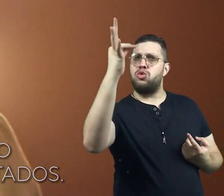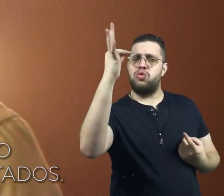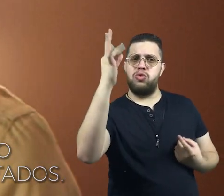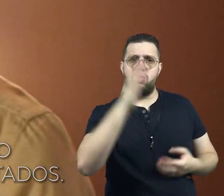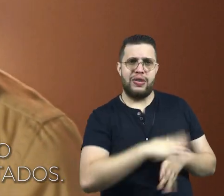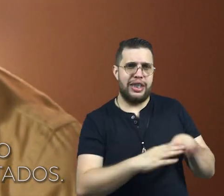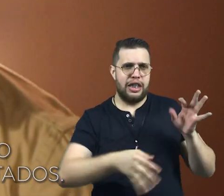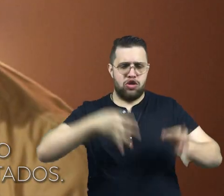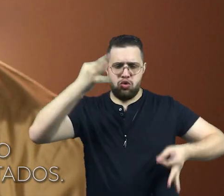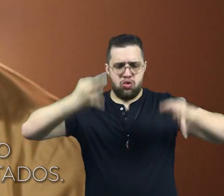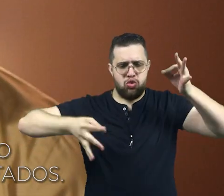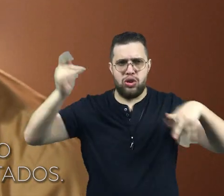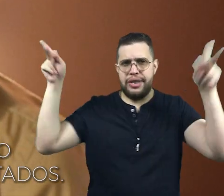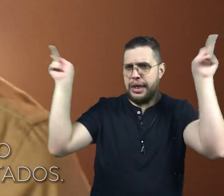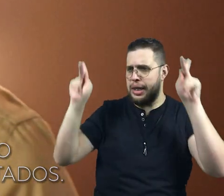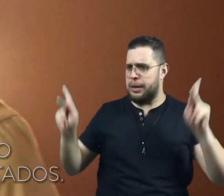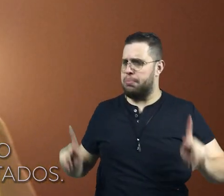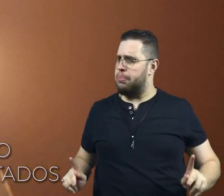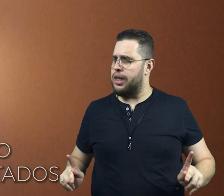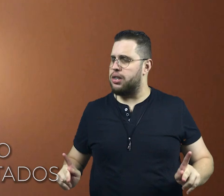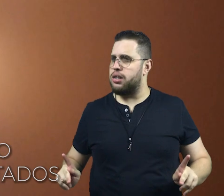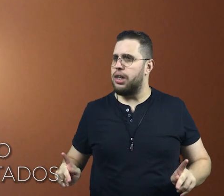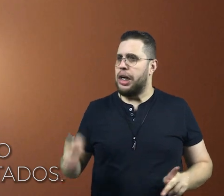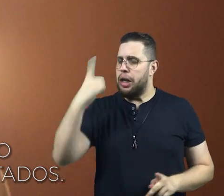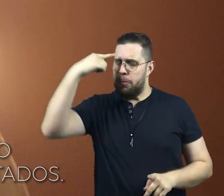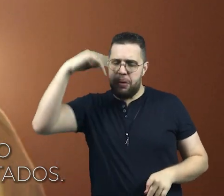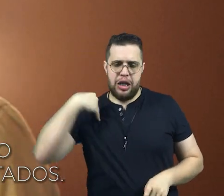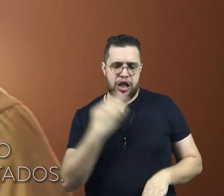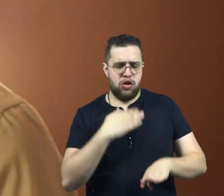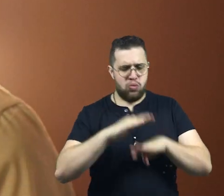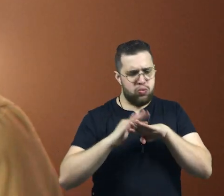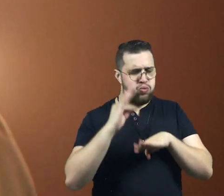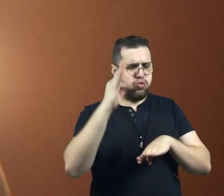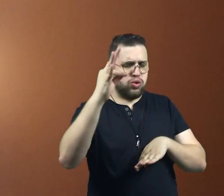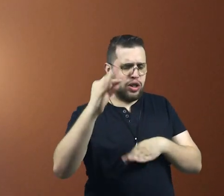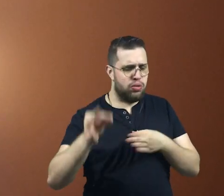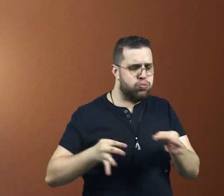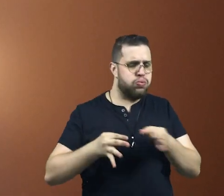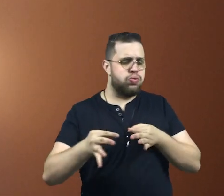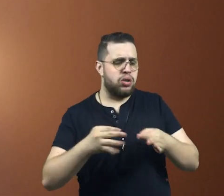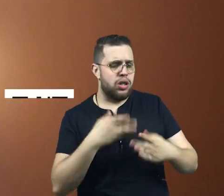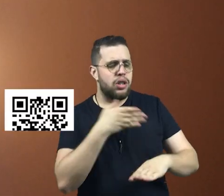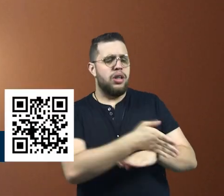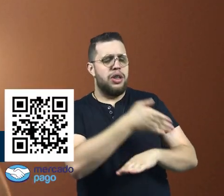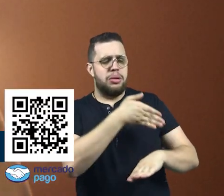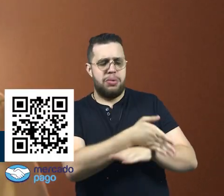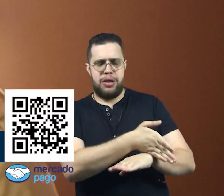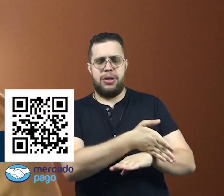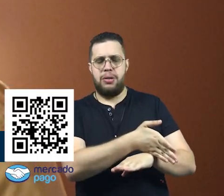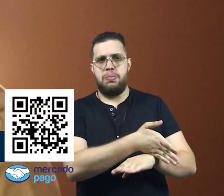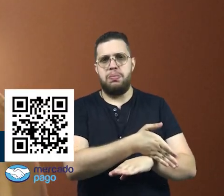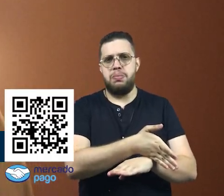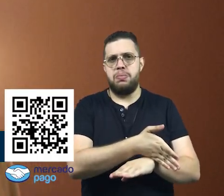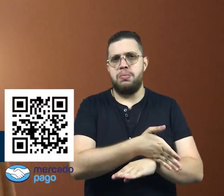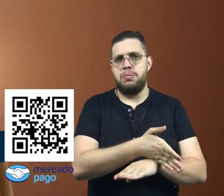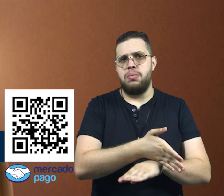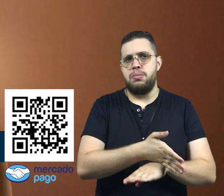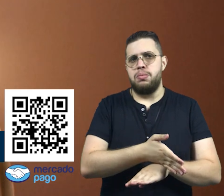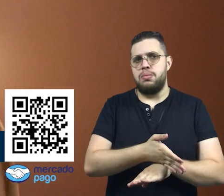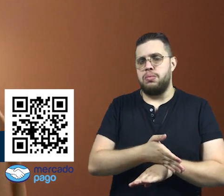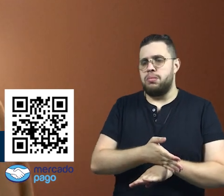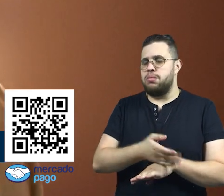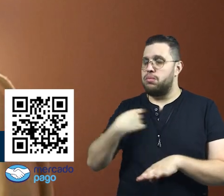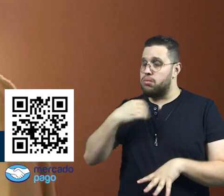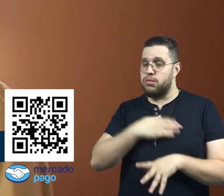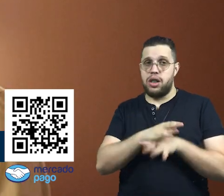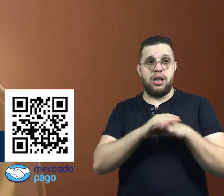para aqueles que por ela foram exercitados. E essa tristeza, essa palavra também pode ser